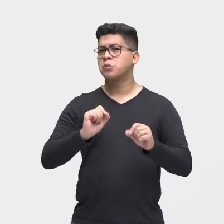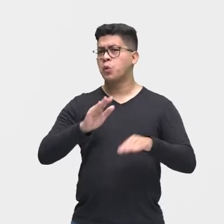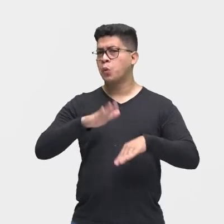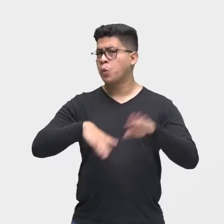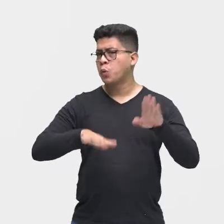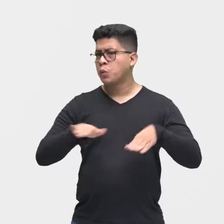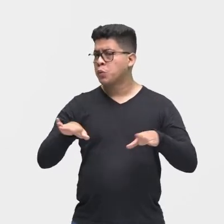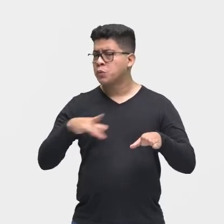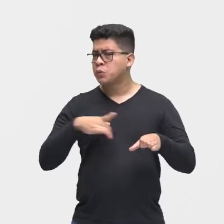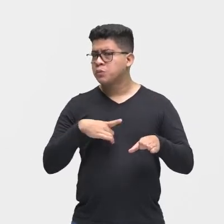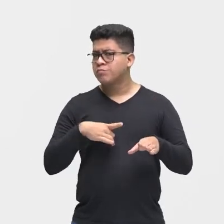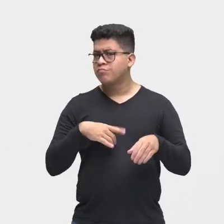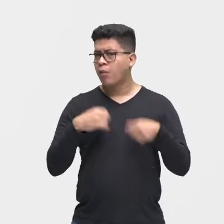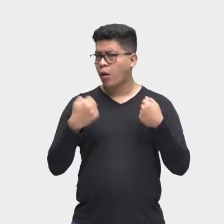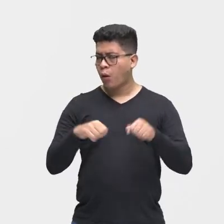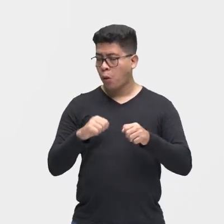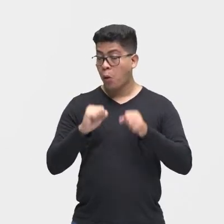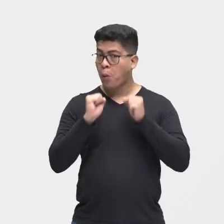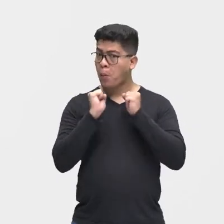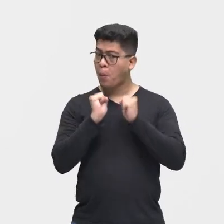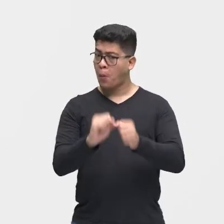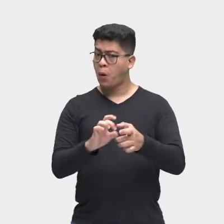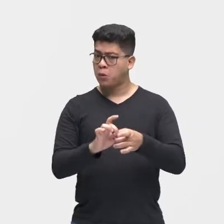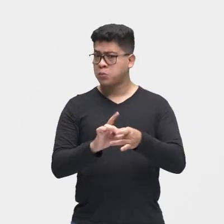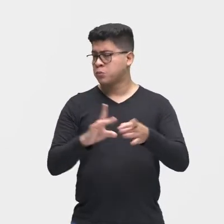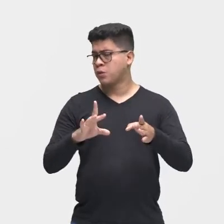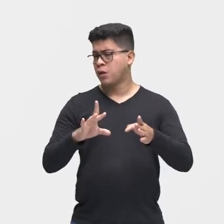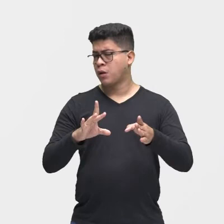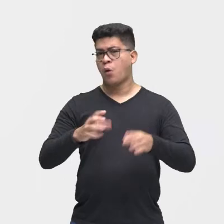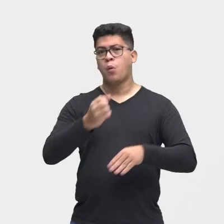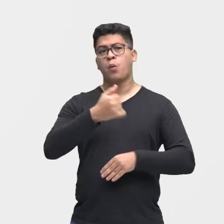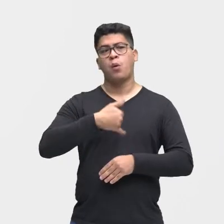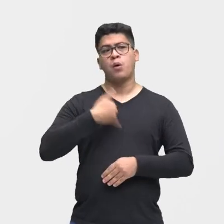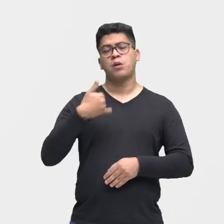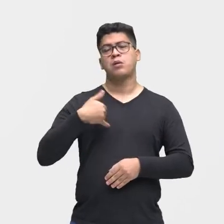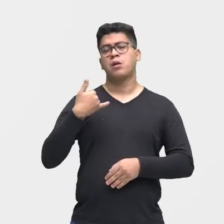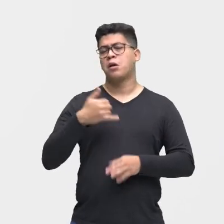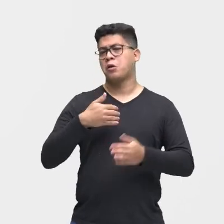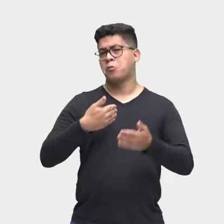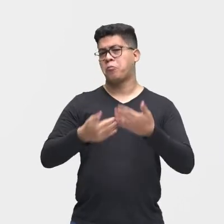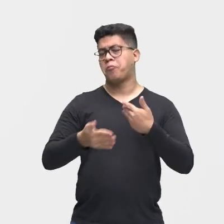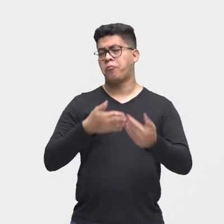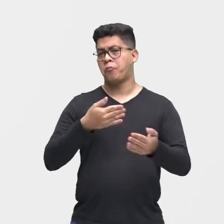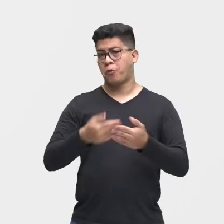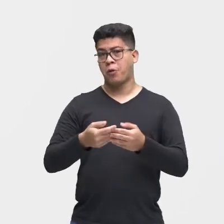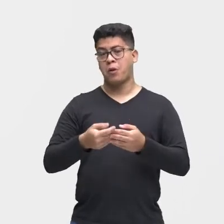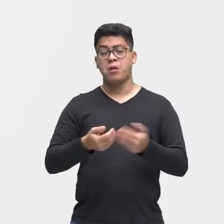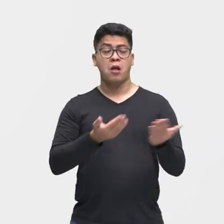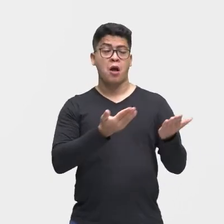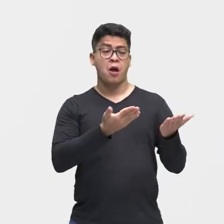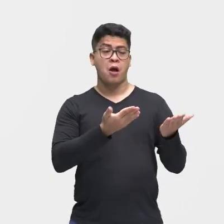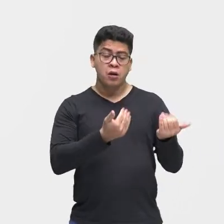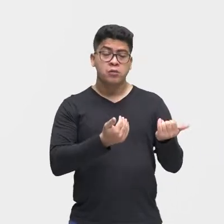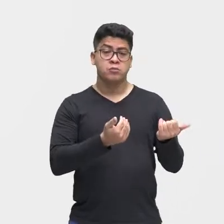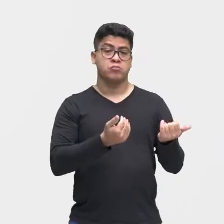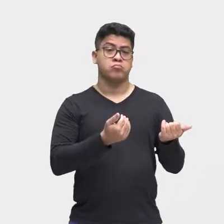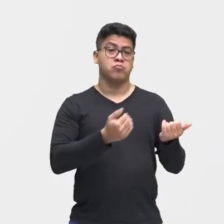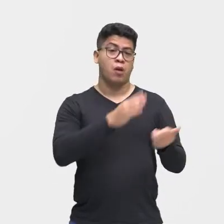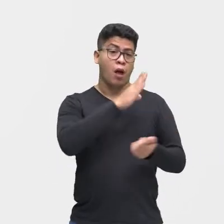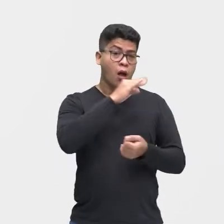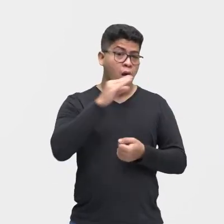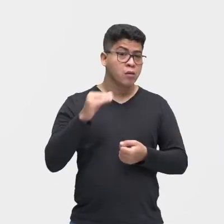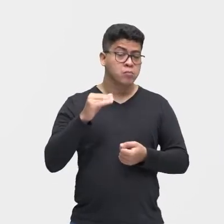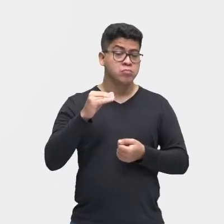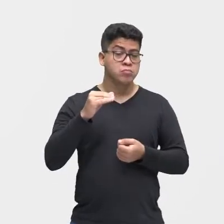idade correta ela faz bem para todas as idades sejam crianças jovens adultos e idosos